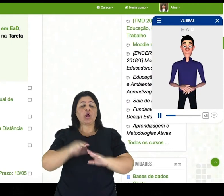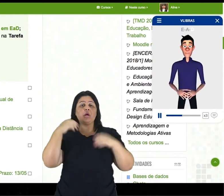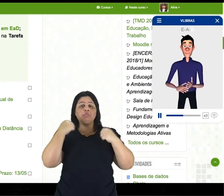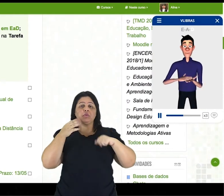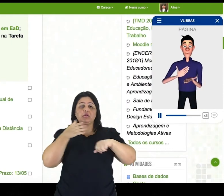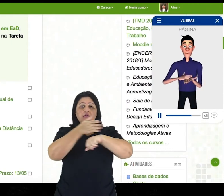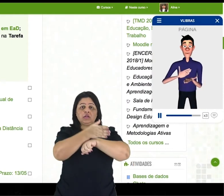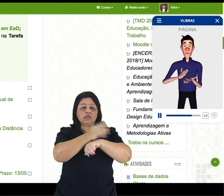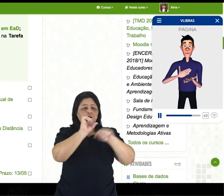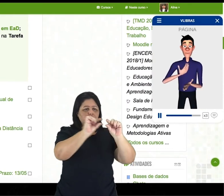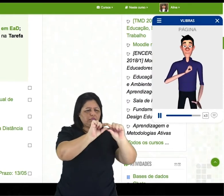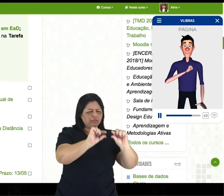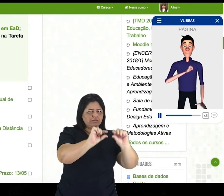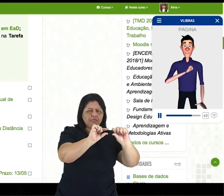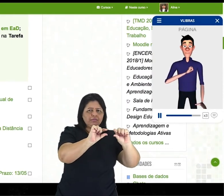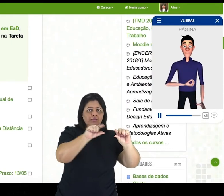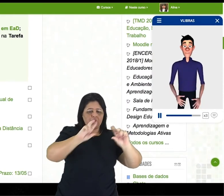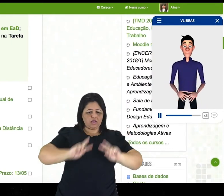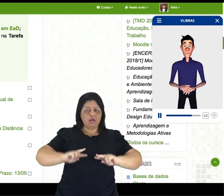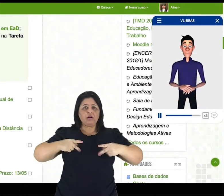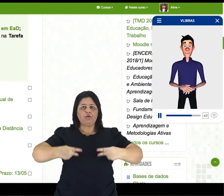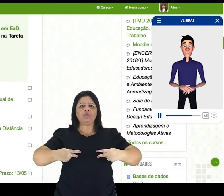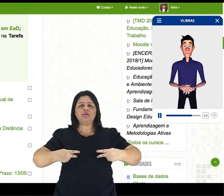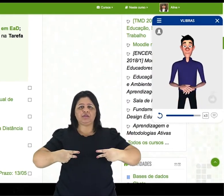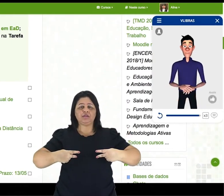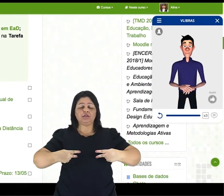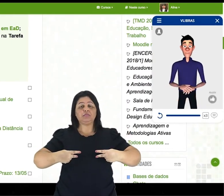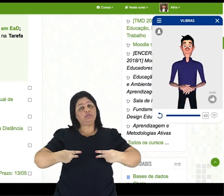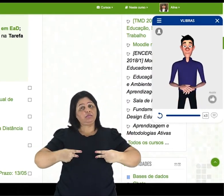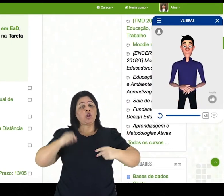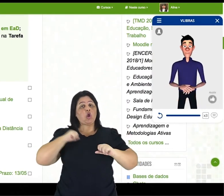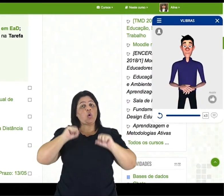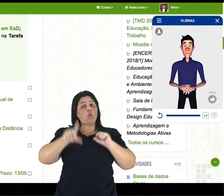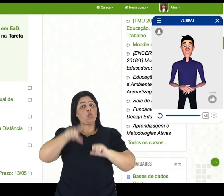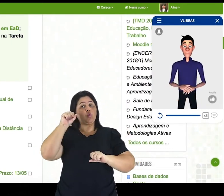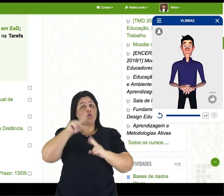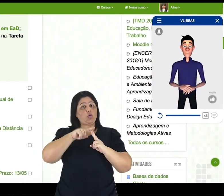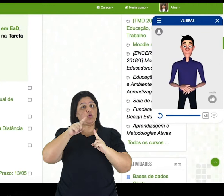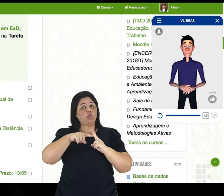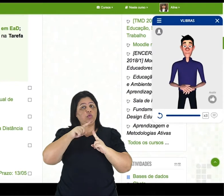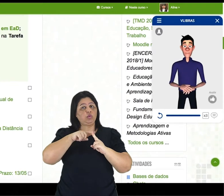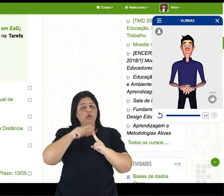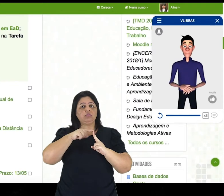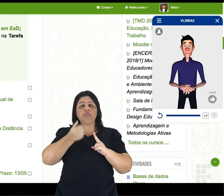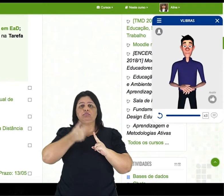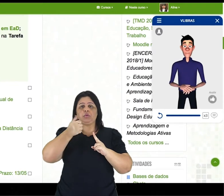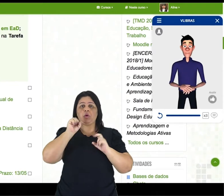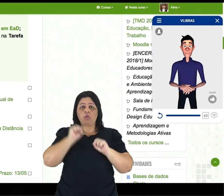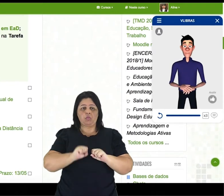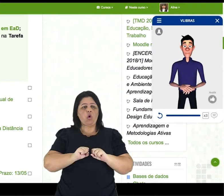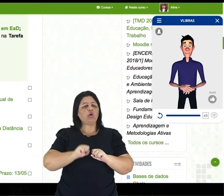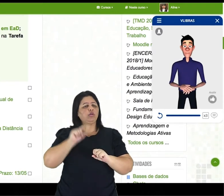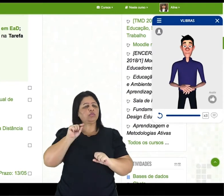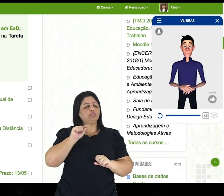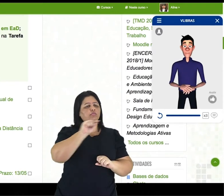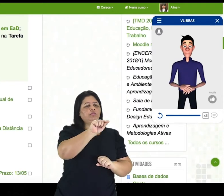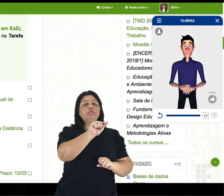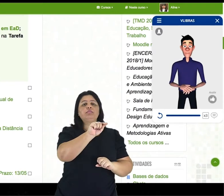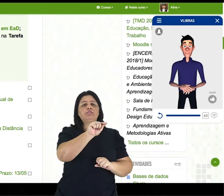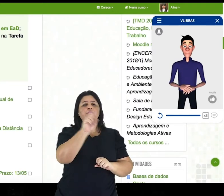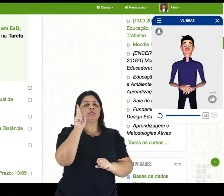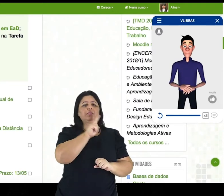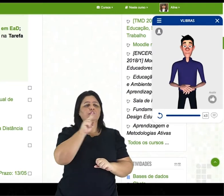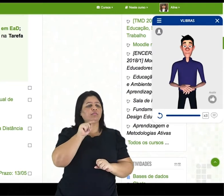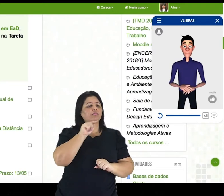e ele já me avisa que eu preciso acessar o link. Aí eu tenho duas opções: eu acesso o link, ele vai me levar para uma nova